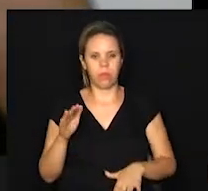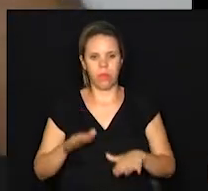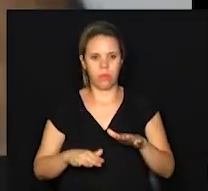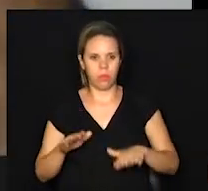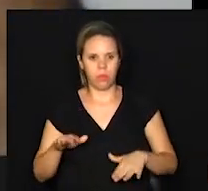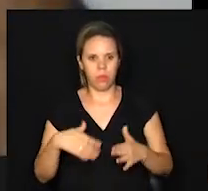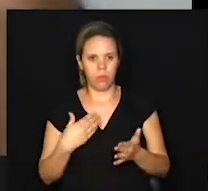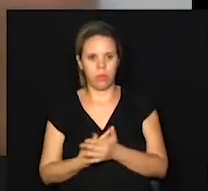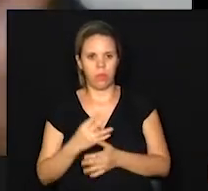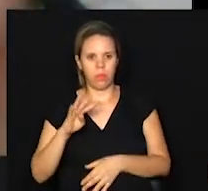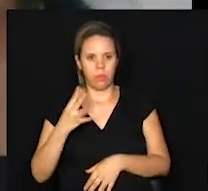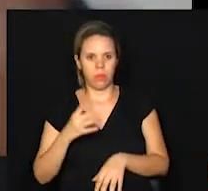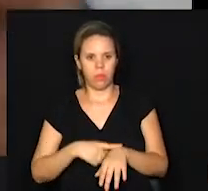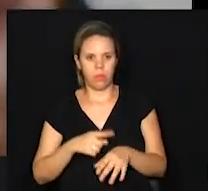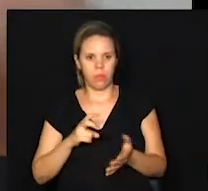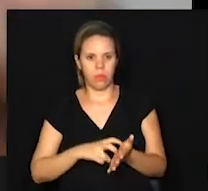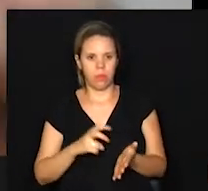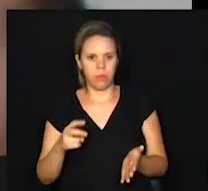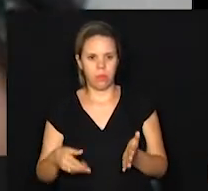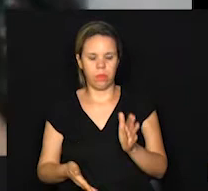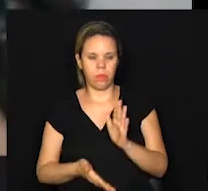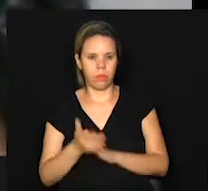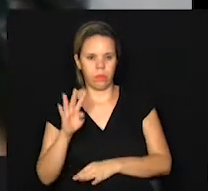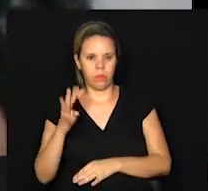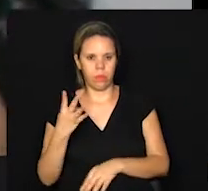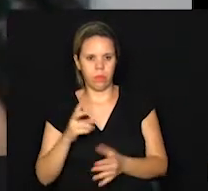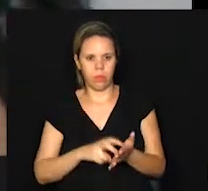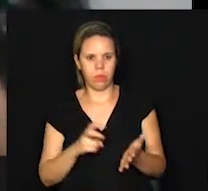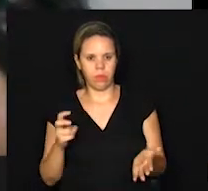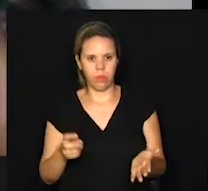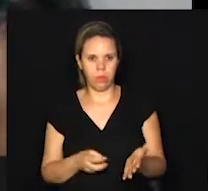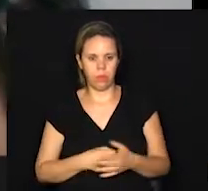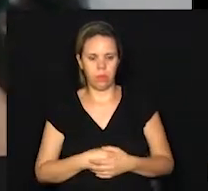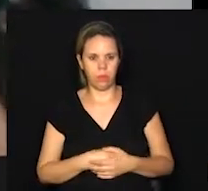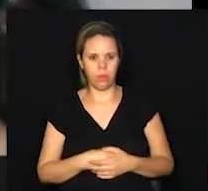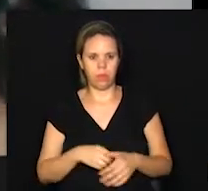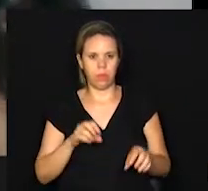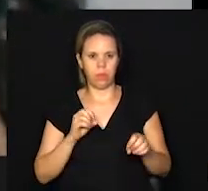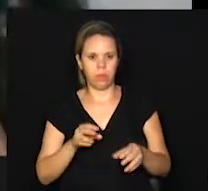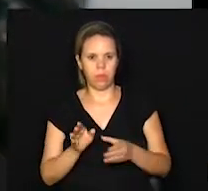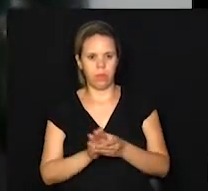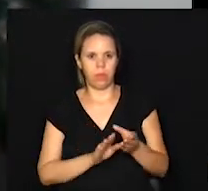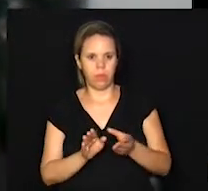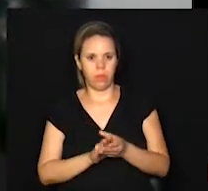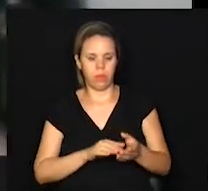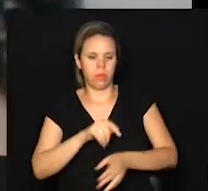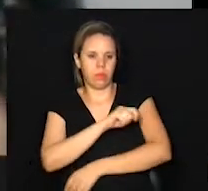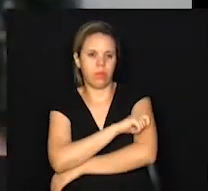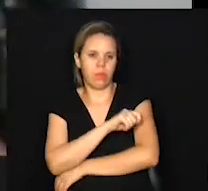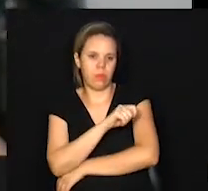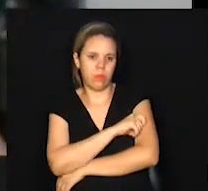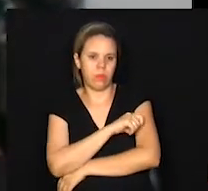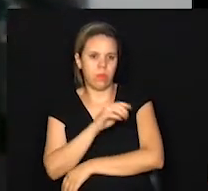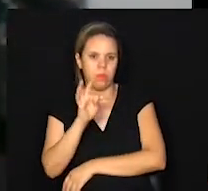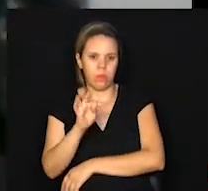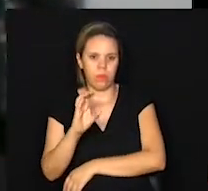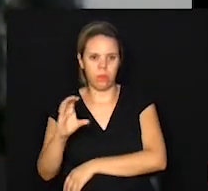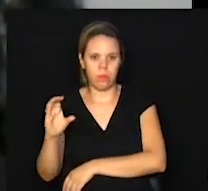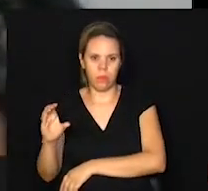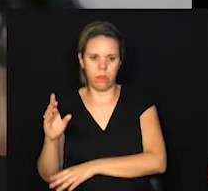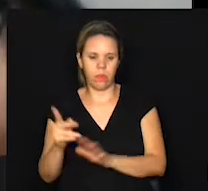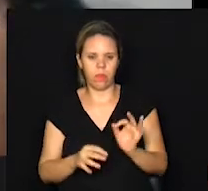às 4 da manhã. Eu cheguei a sair da Unip às 4 da manhã, dando orientação a aluno de TCC e de